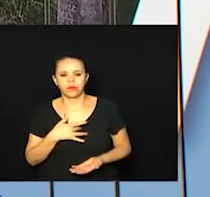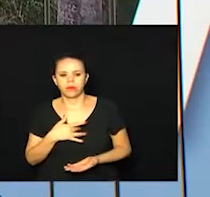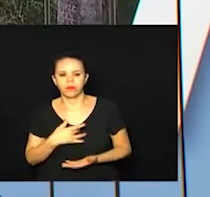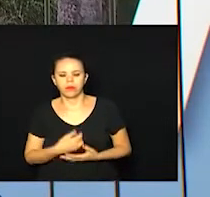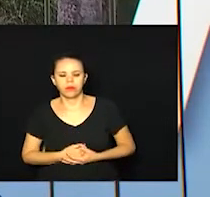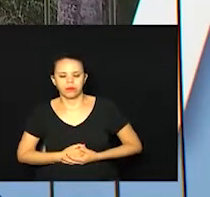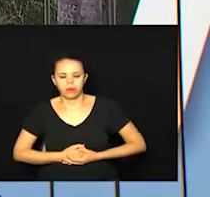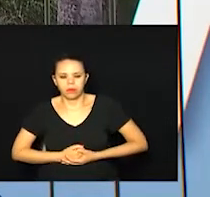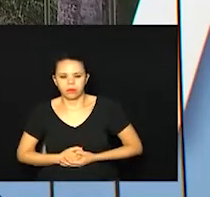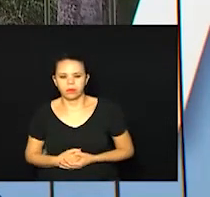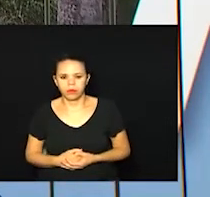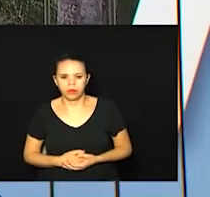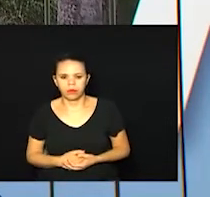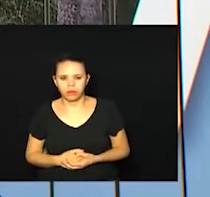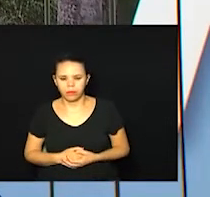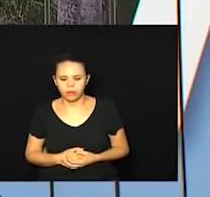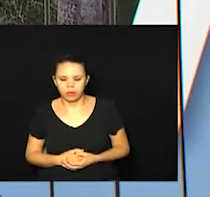do...